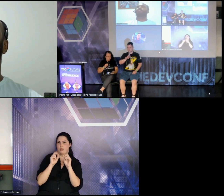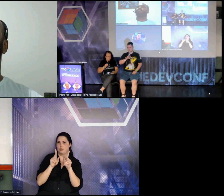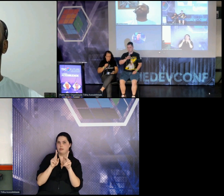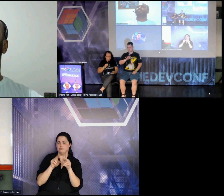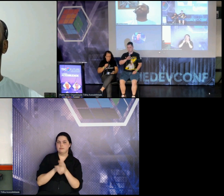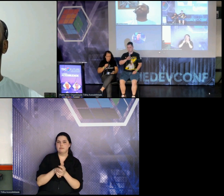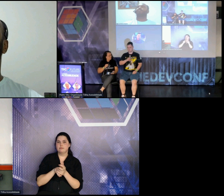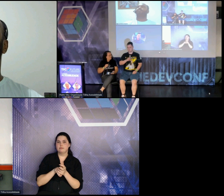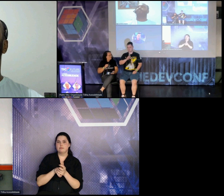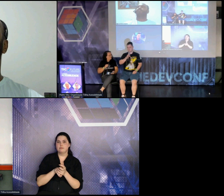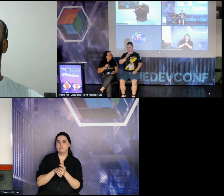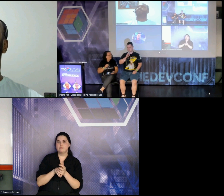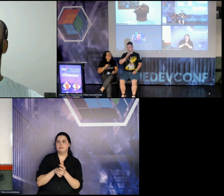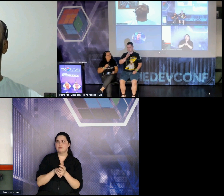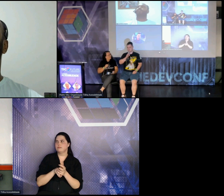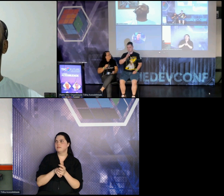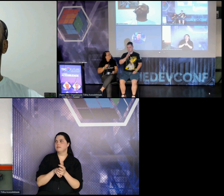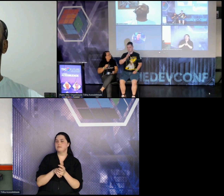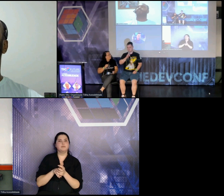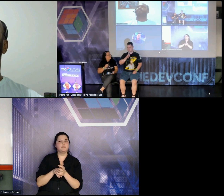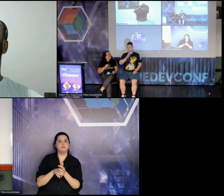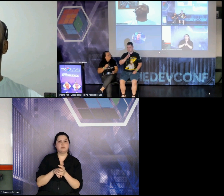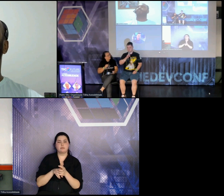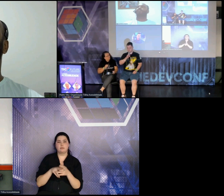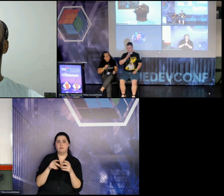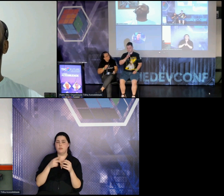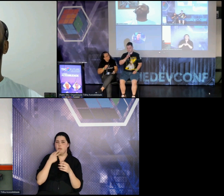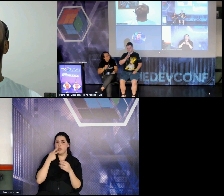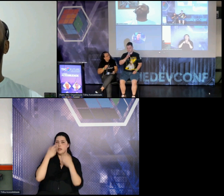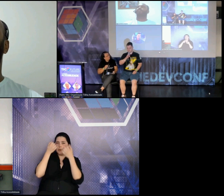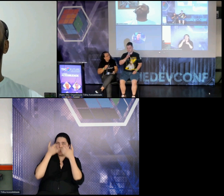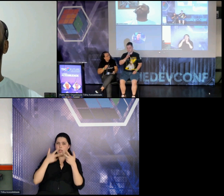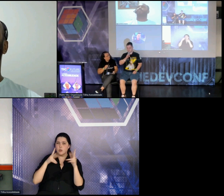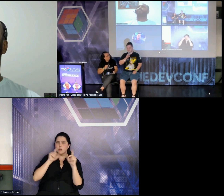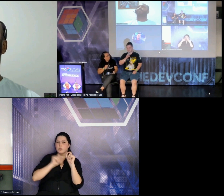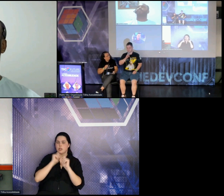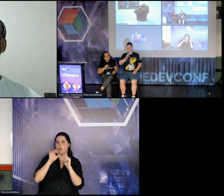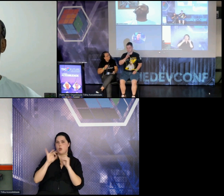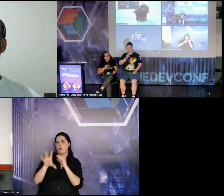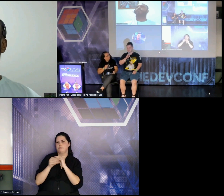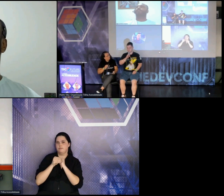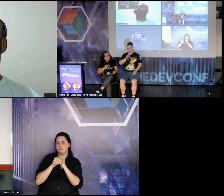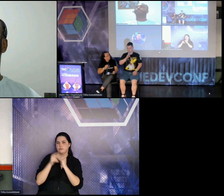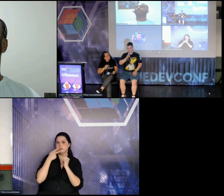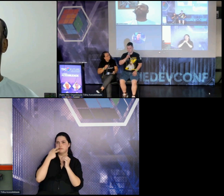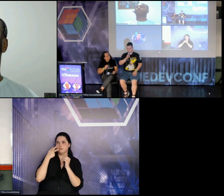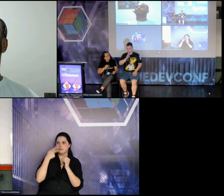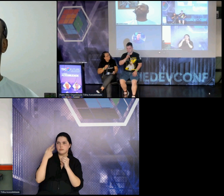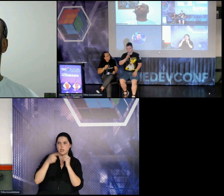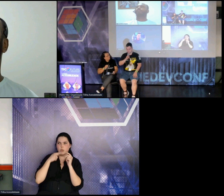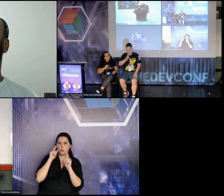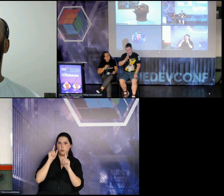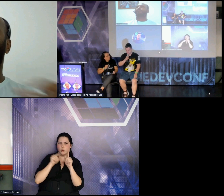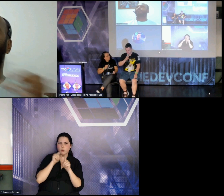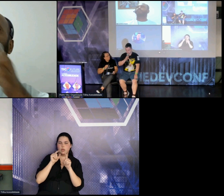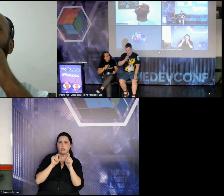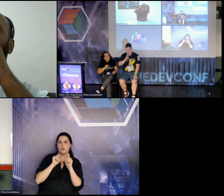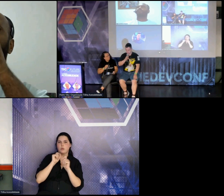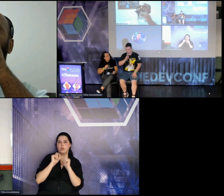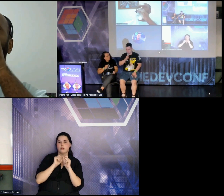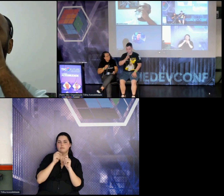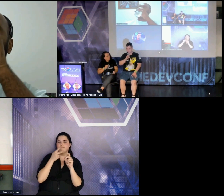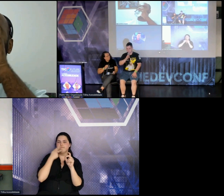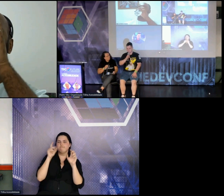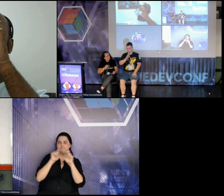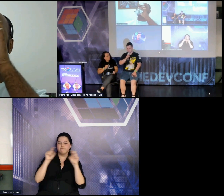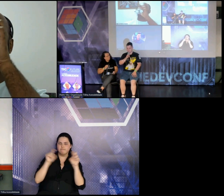exatamente. Desculpa. Eu sempre falo, só para complementar o que vocês dizem, né? Eu sempre uso uma frase